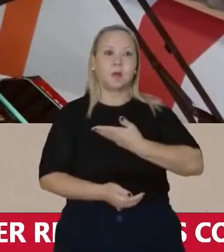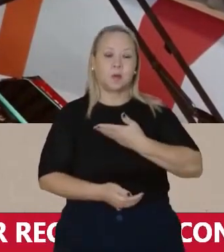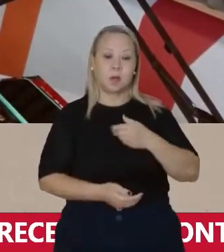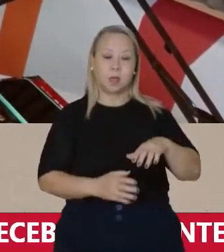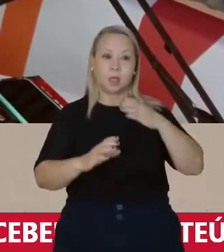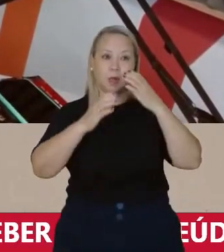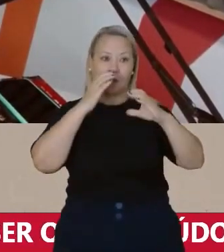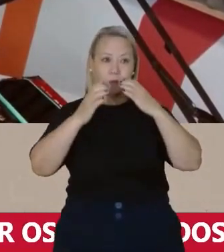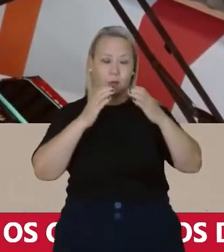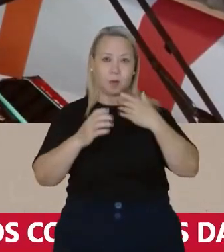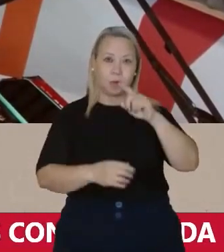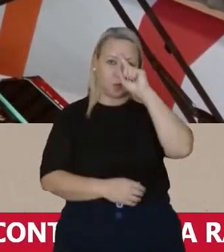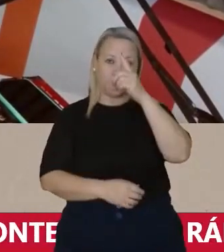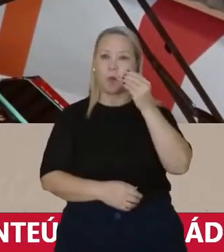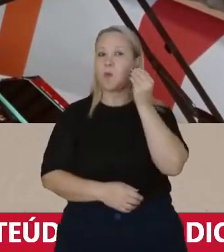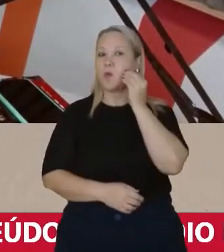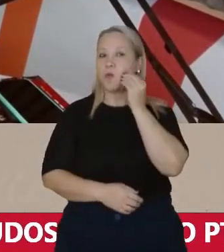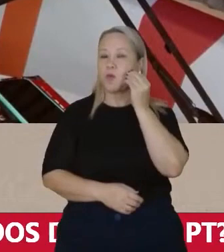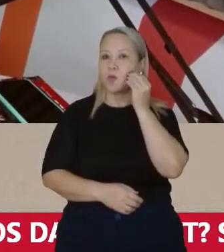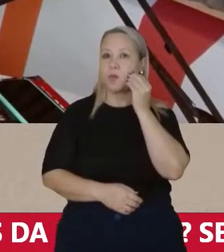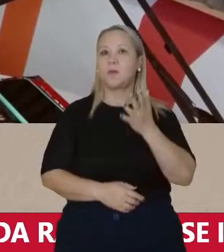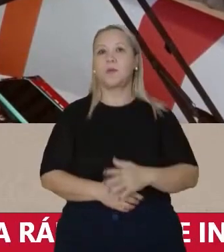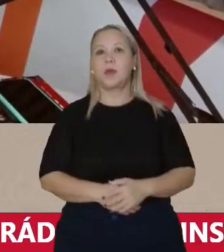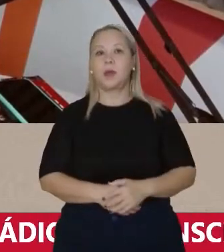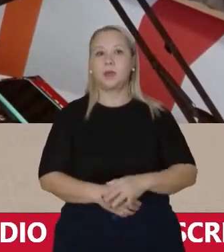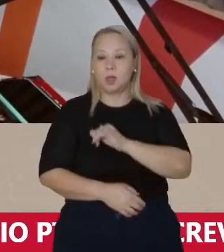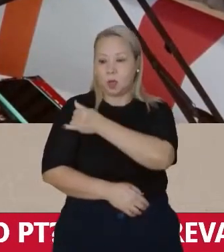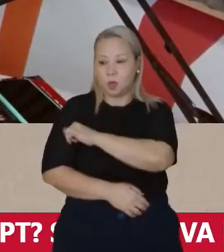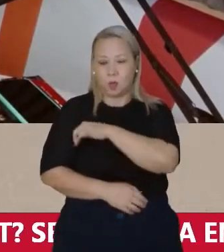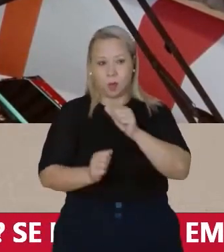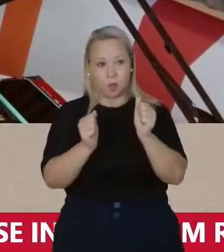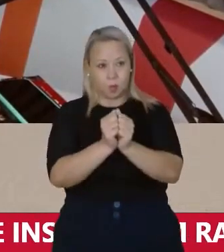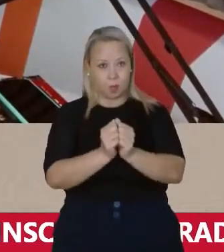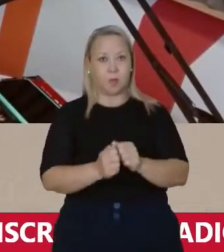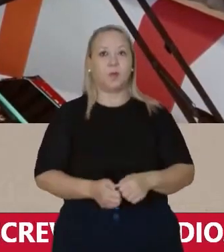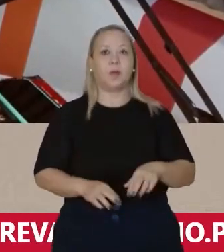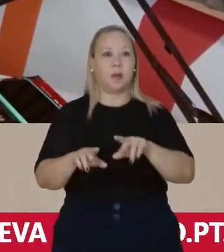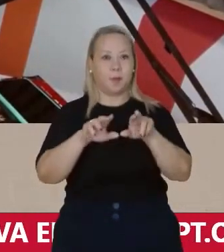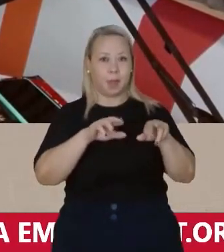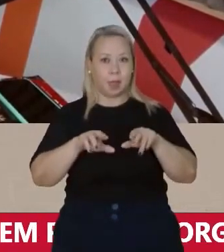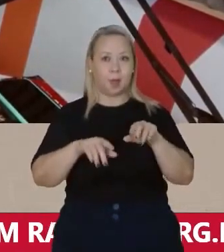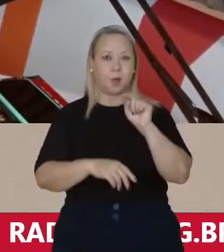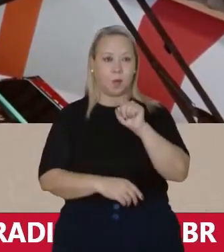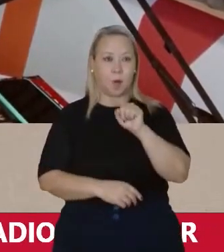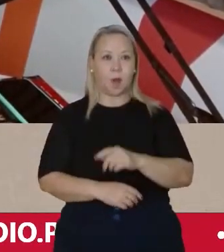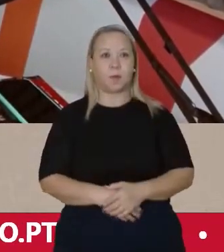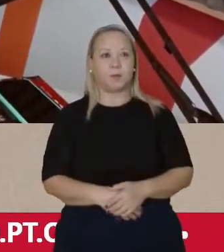está mandando um beijo grande para a senhora. Ela é do Rio, também conhece a senhora, mandando aquele beijo. Beijo,